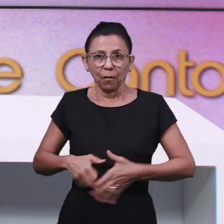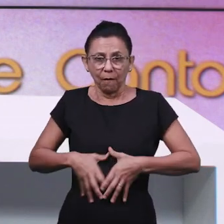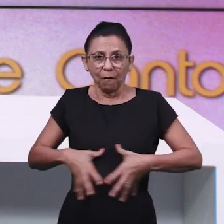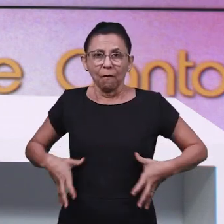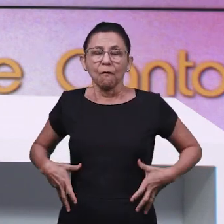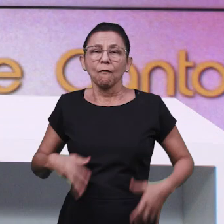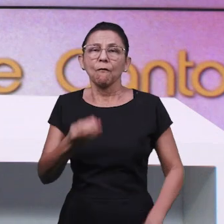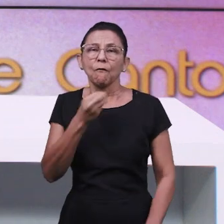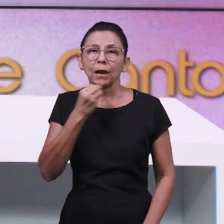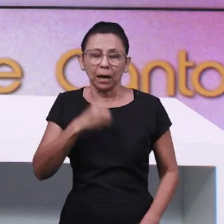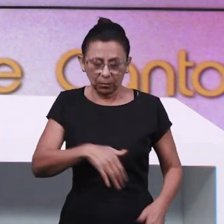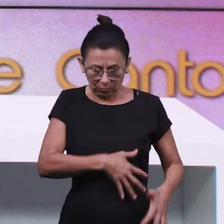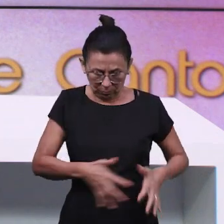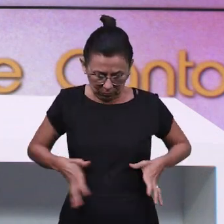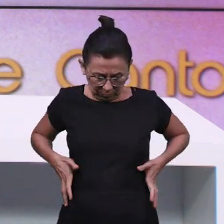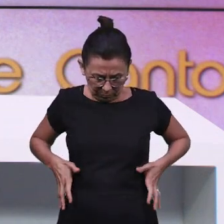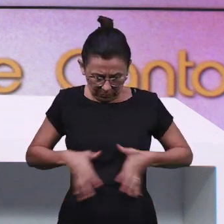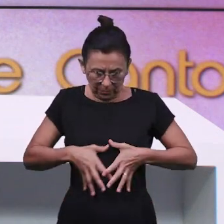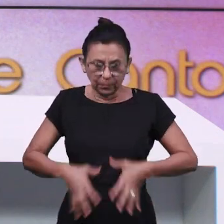voz frouxa.